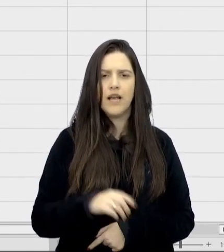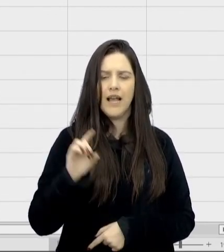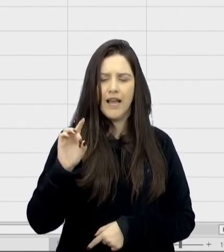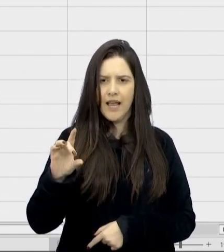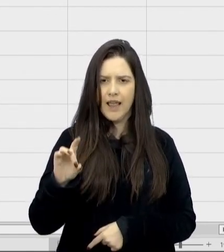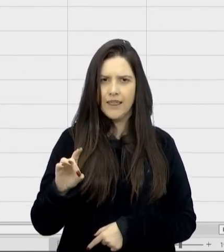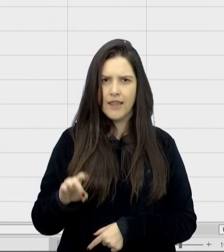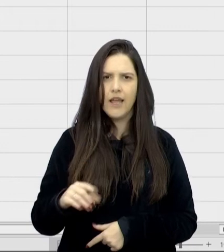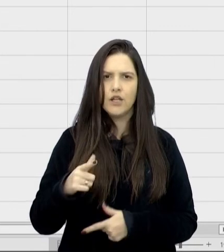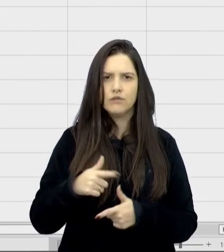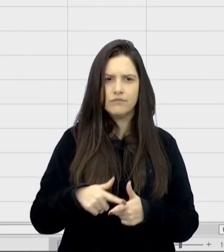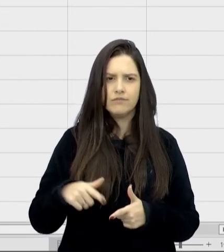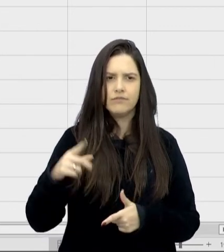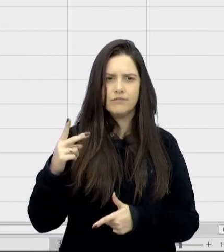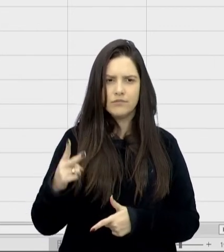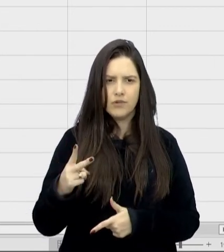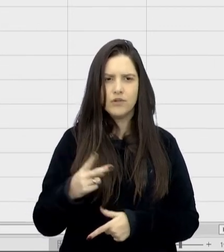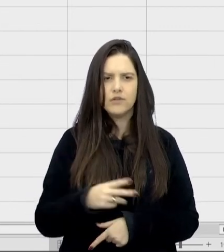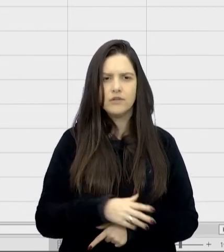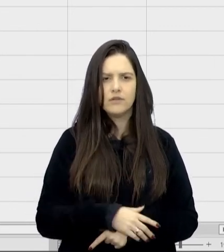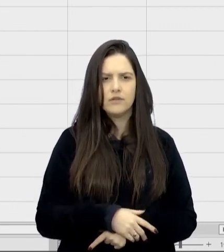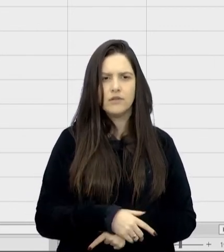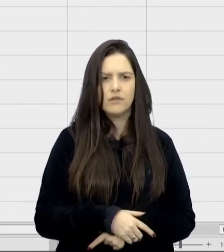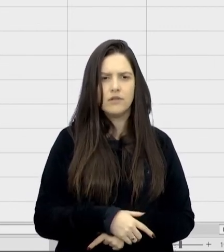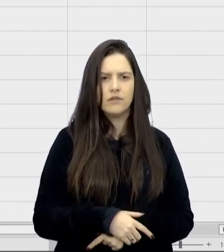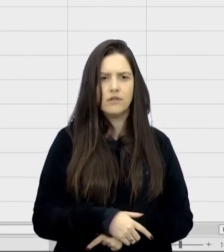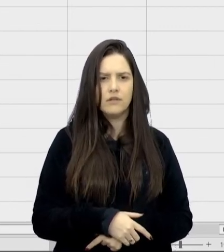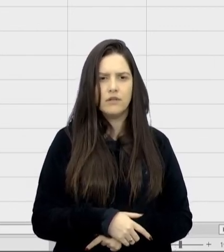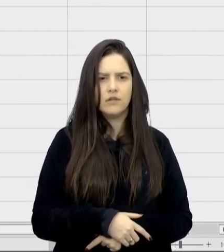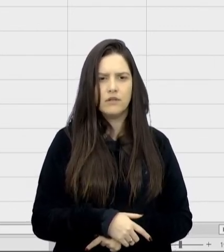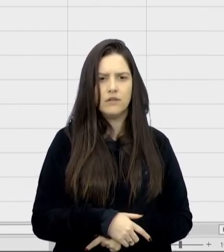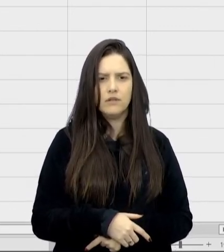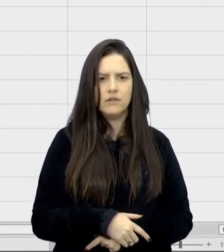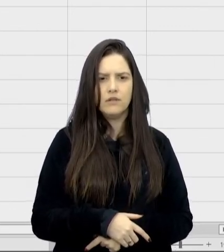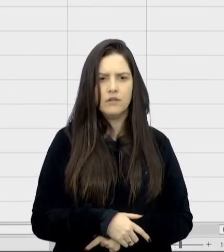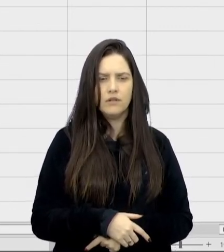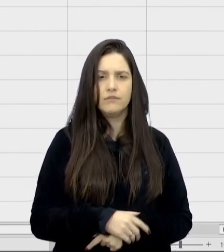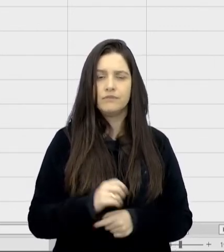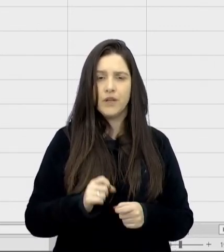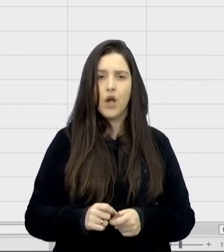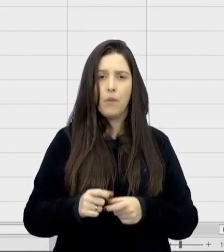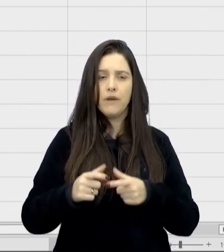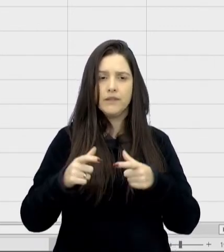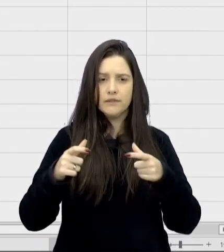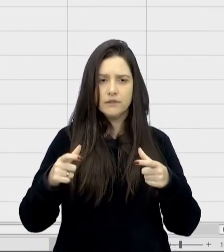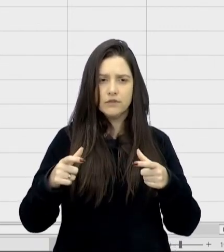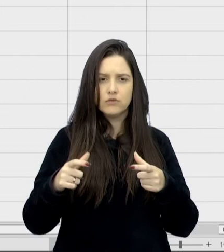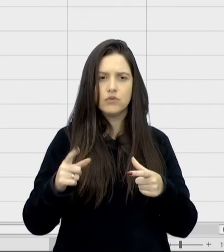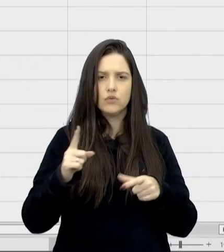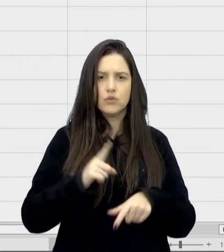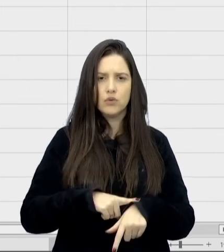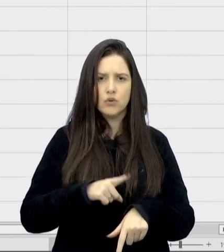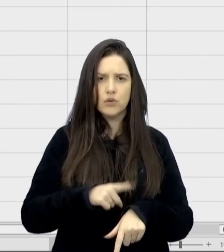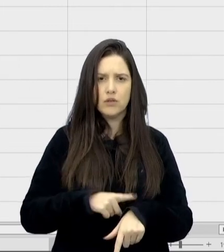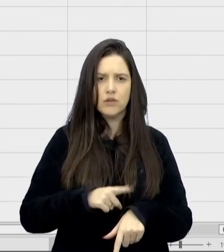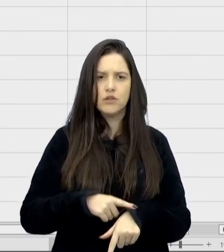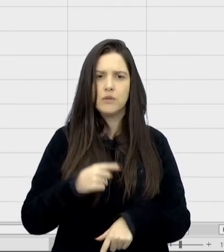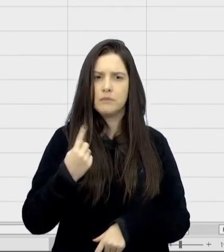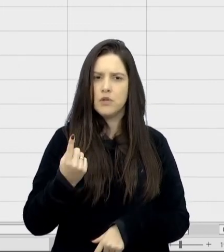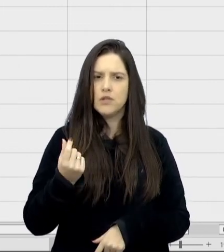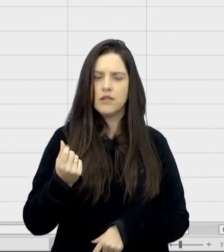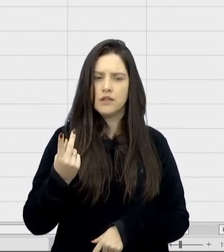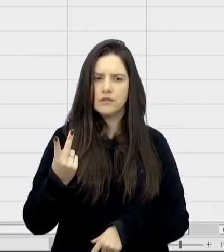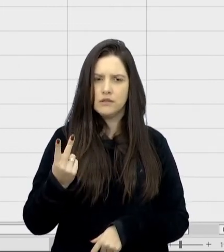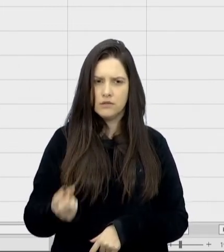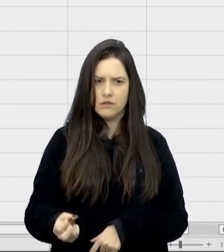você quiser. E aqui, o que a gente faz? Está sempre dobrando, né? Aumentando o tempo de 1.620.